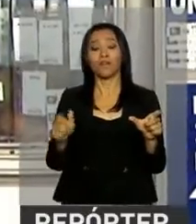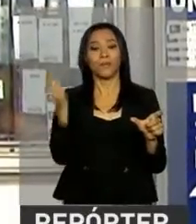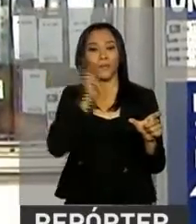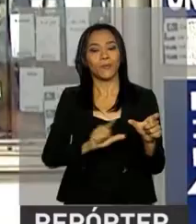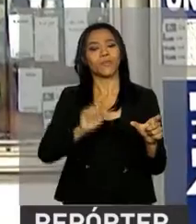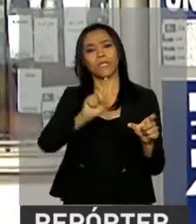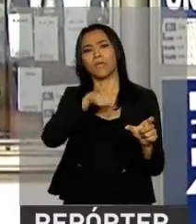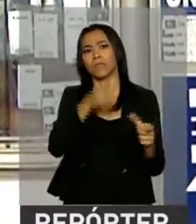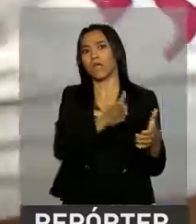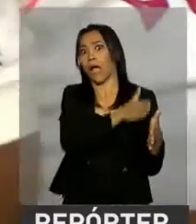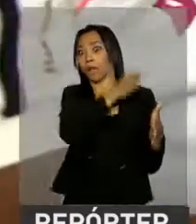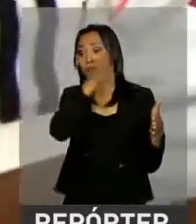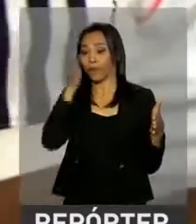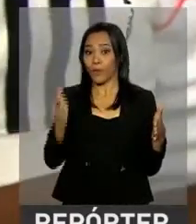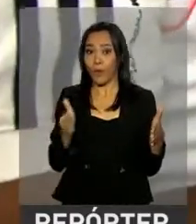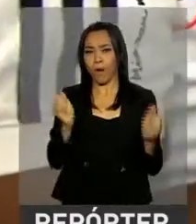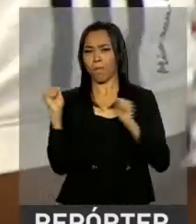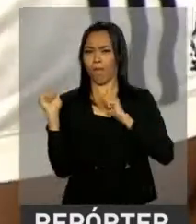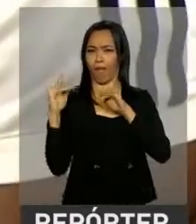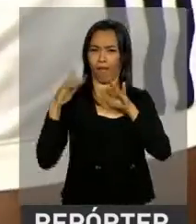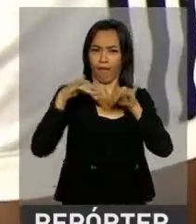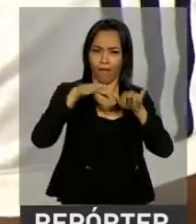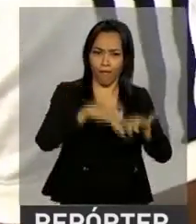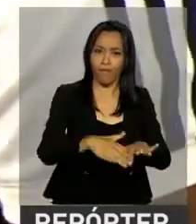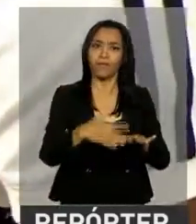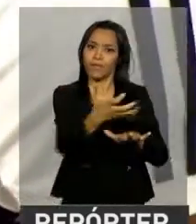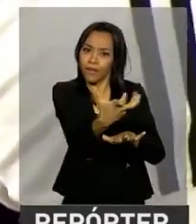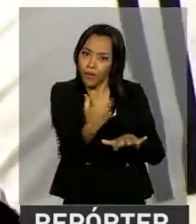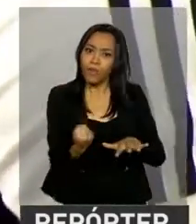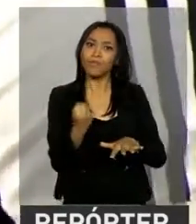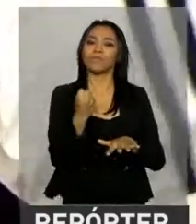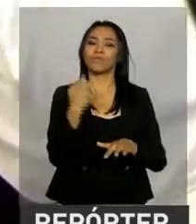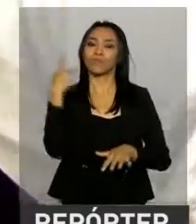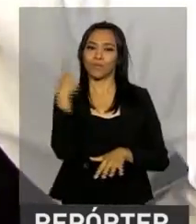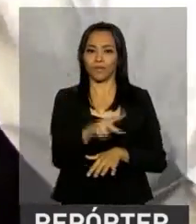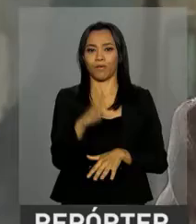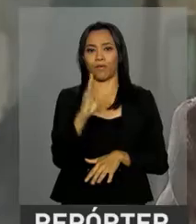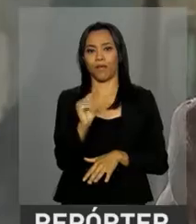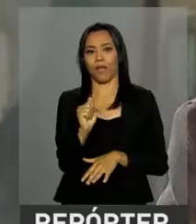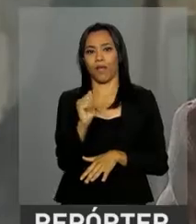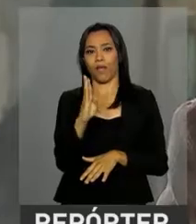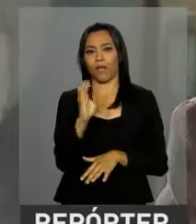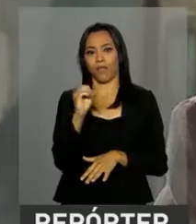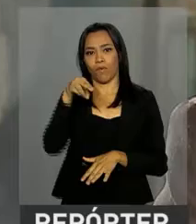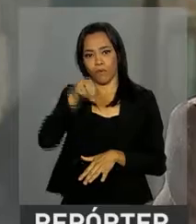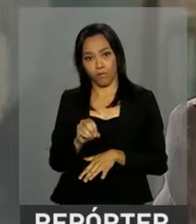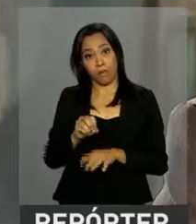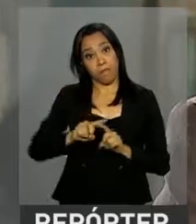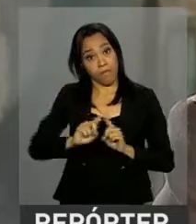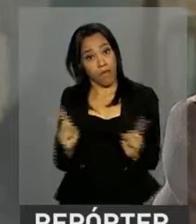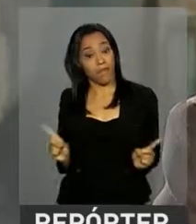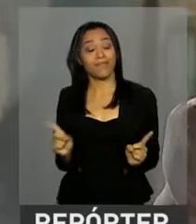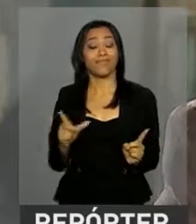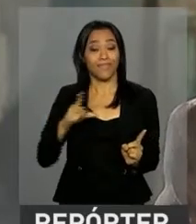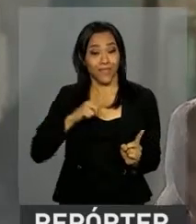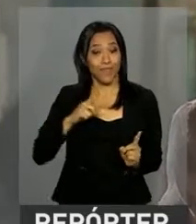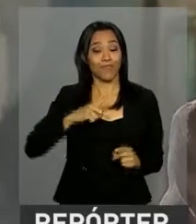prazo ampliado compareceram nas agências e retiraram o seu benefício porém passemos